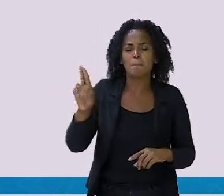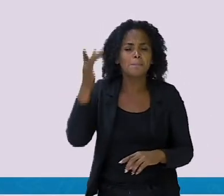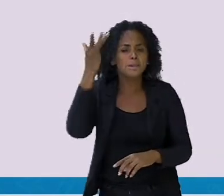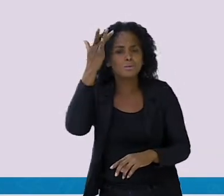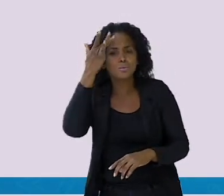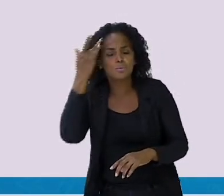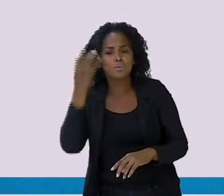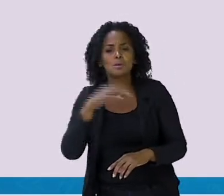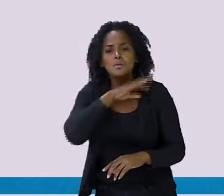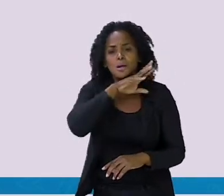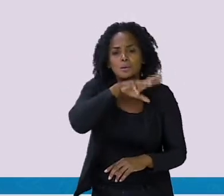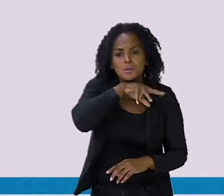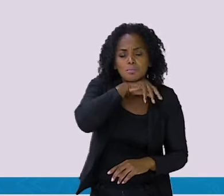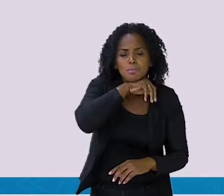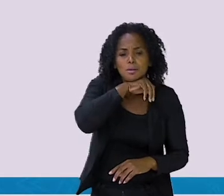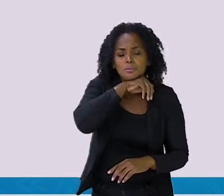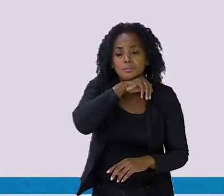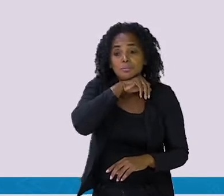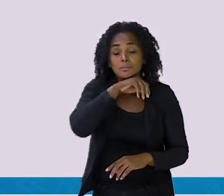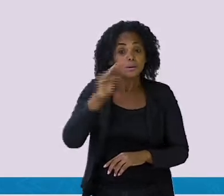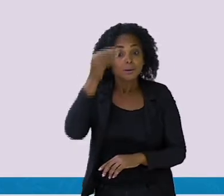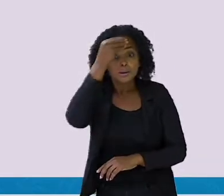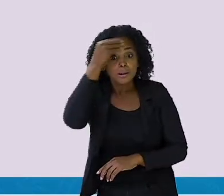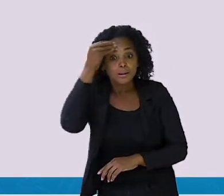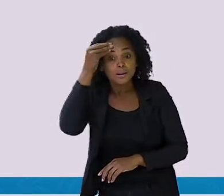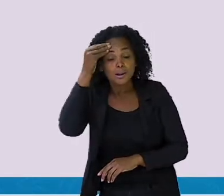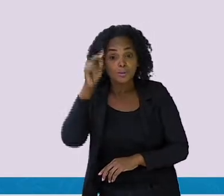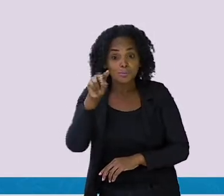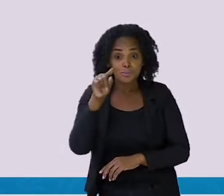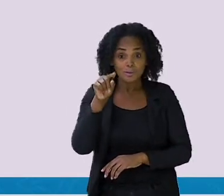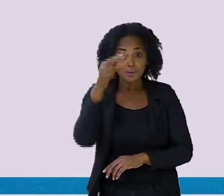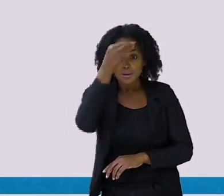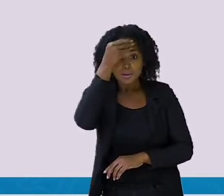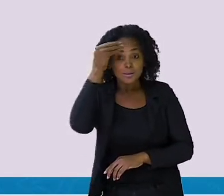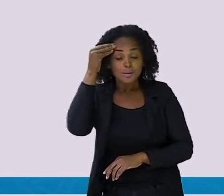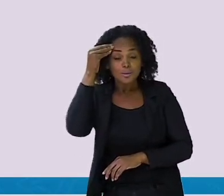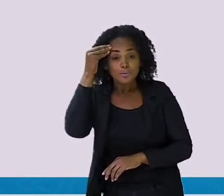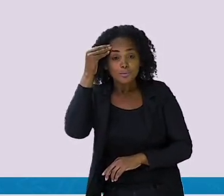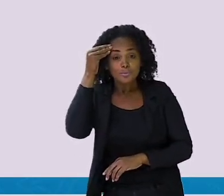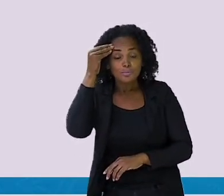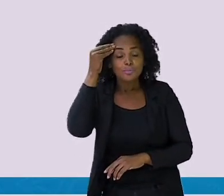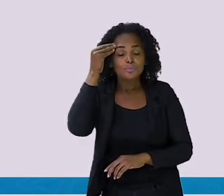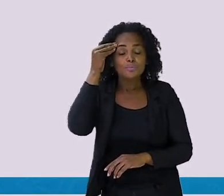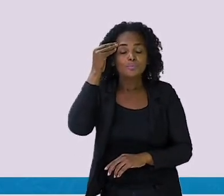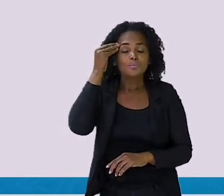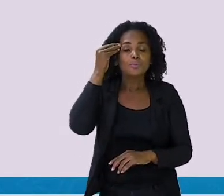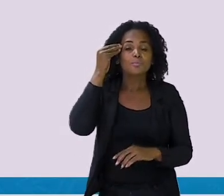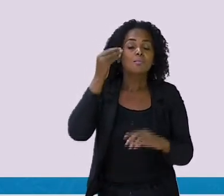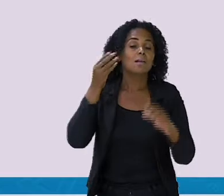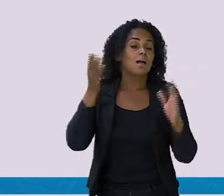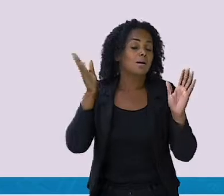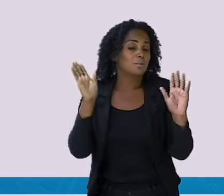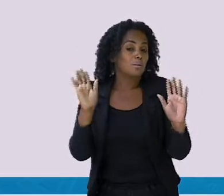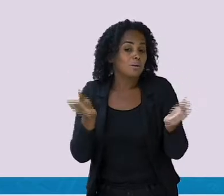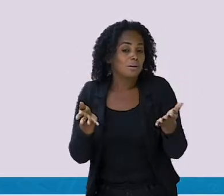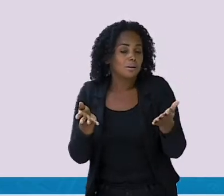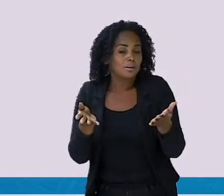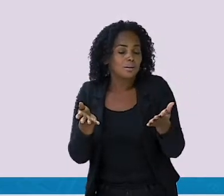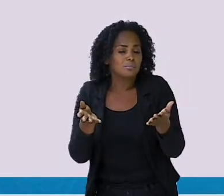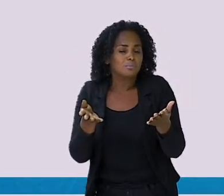você não recorda da aula 19, ou se você não teve a oportunidade ainda de